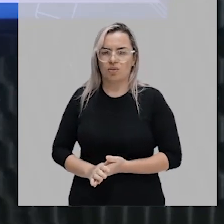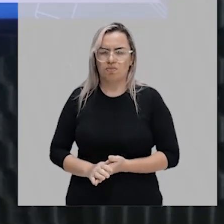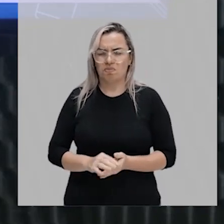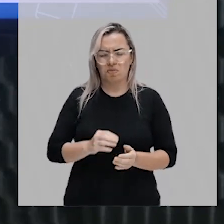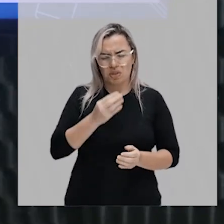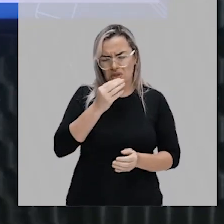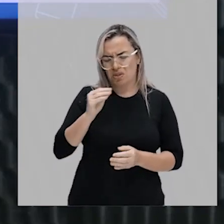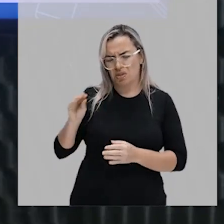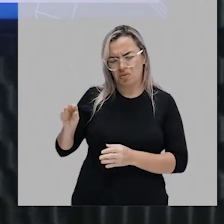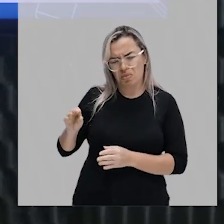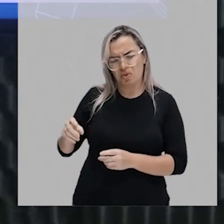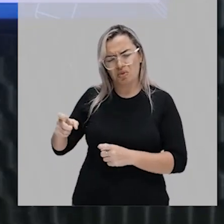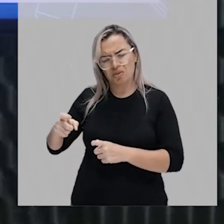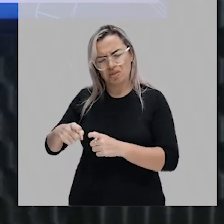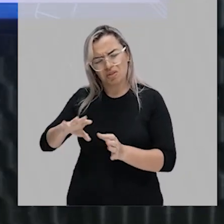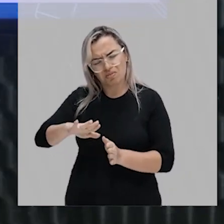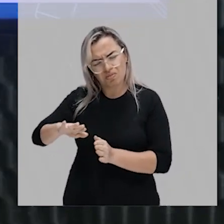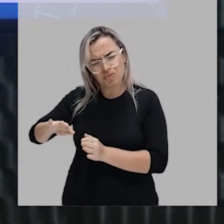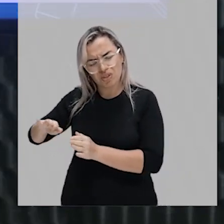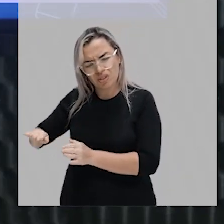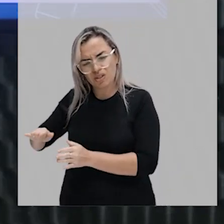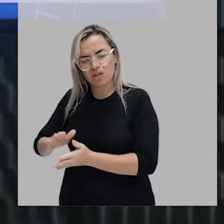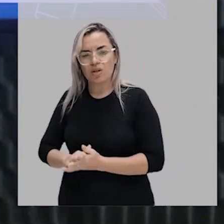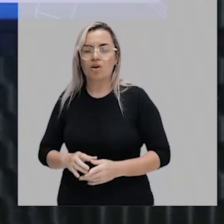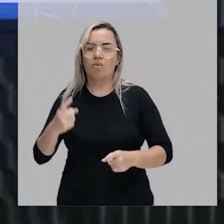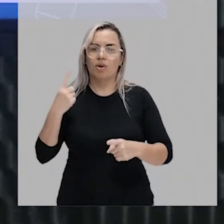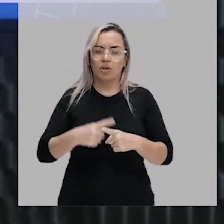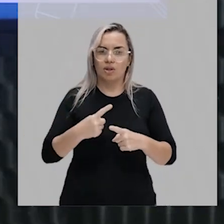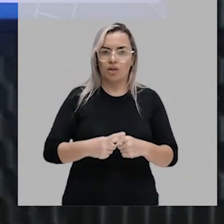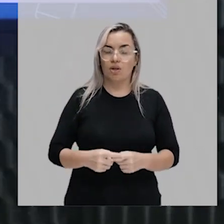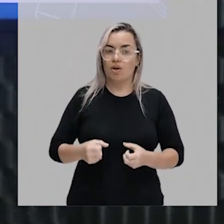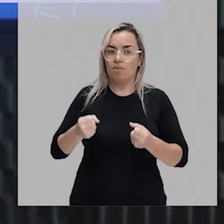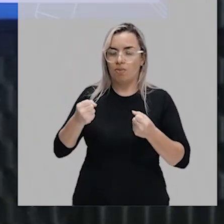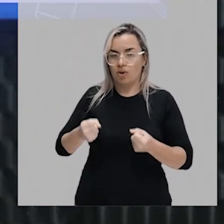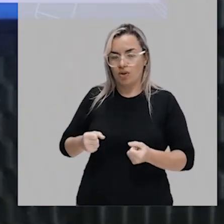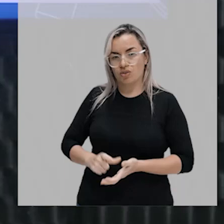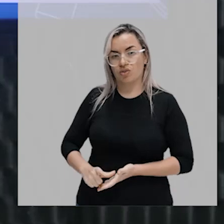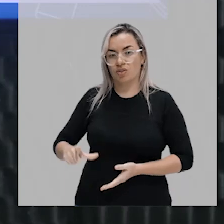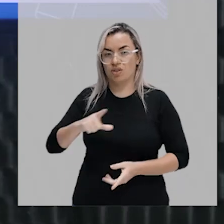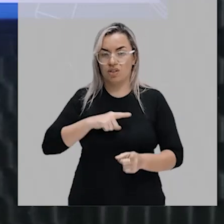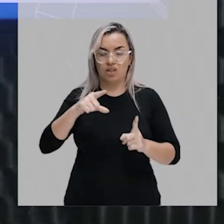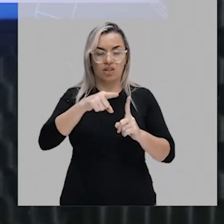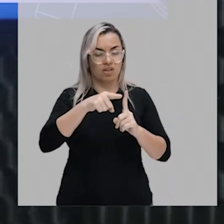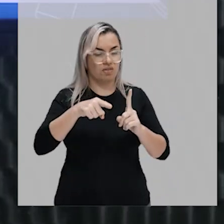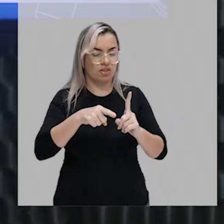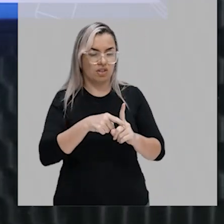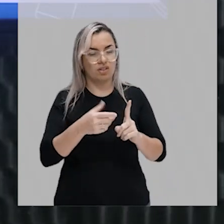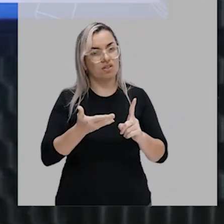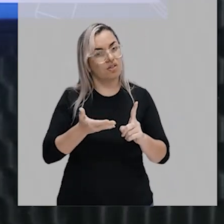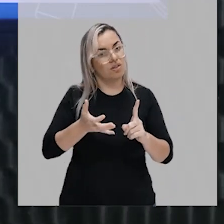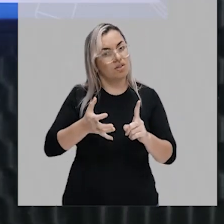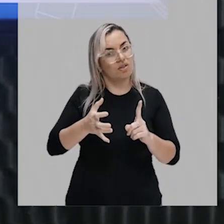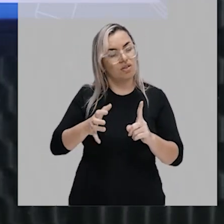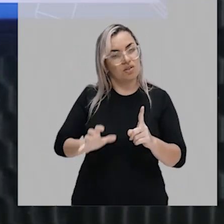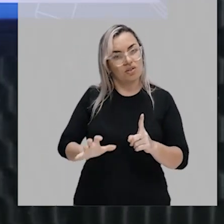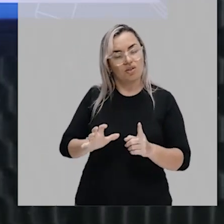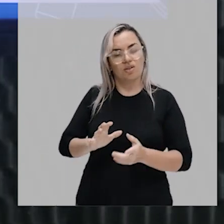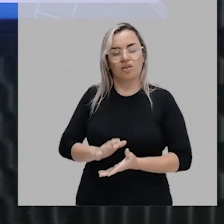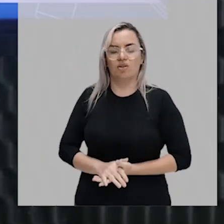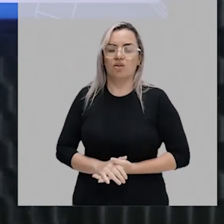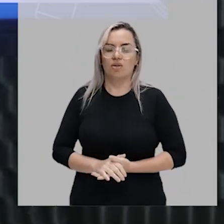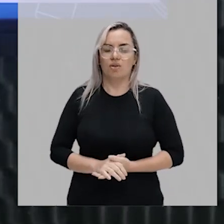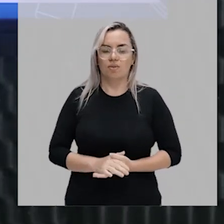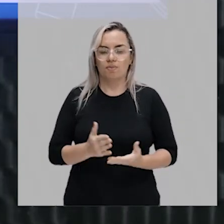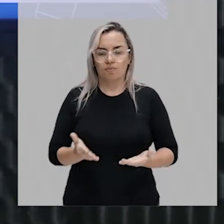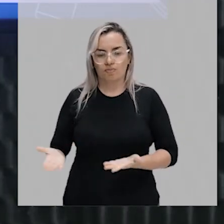sexualmente transmissíveis, ok? E gravidez indesejada. Então, o estudo da sexualidade do nosso sistema reprodutor